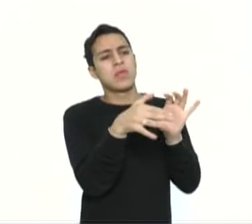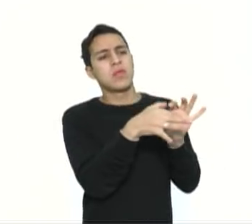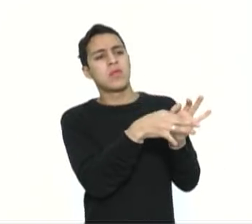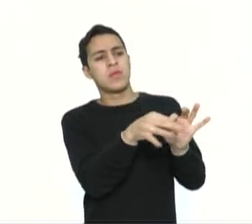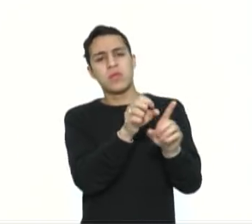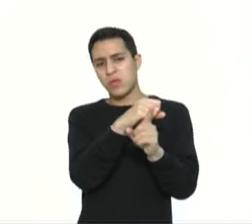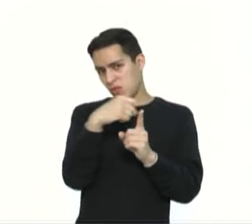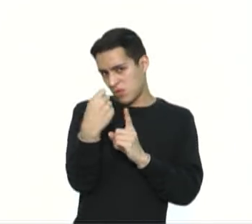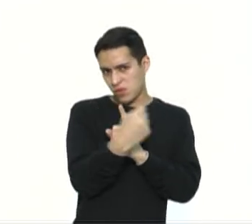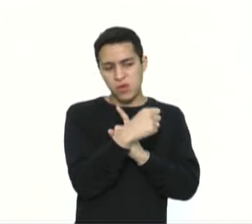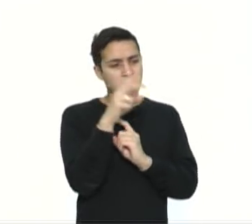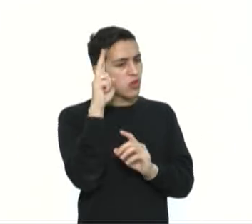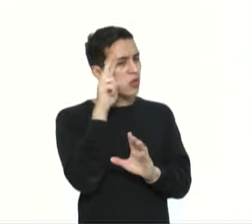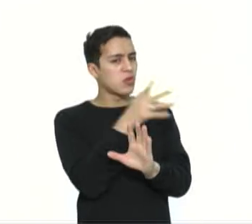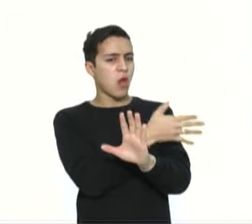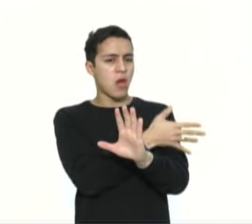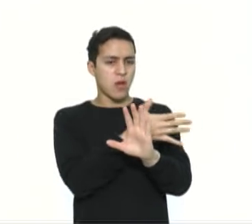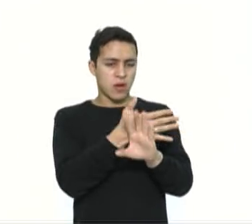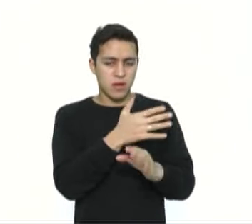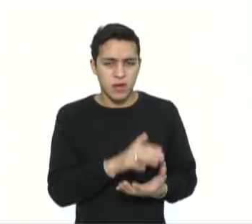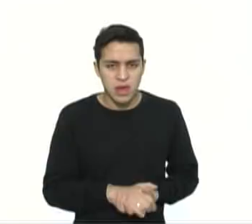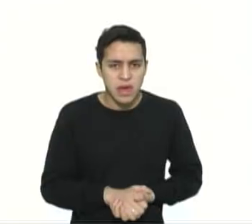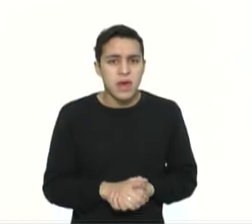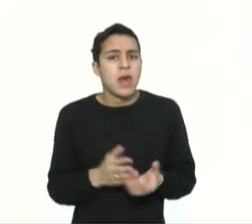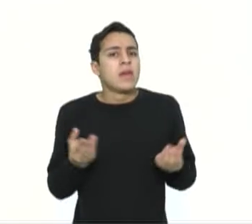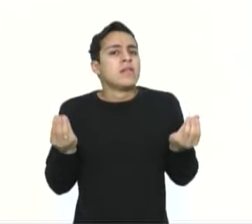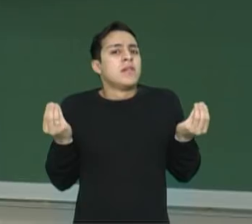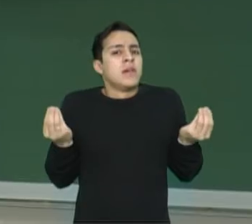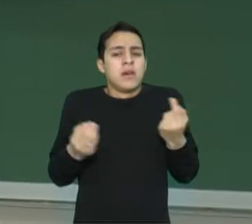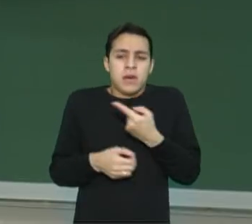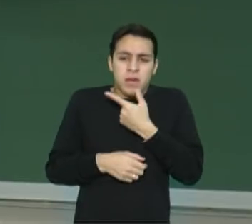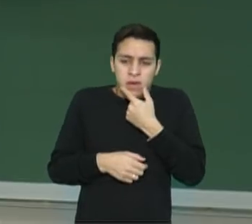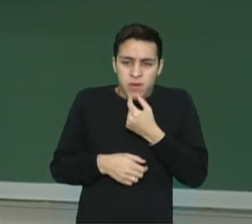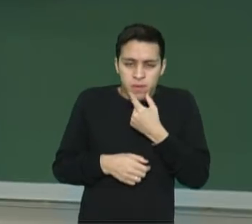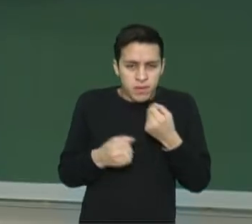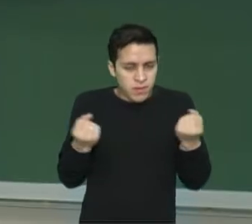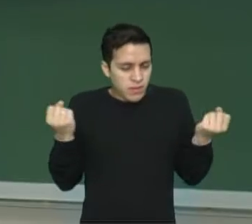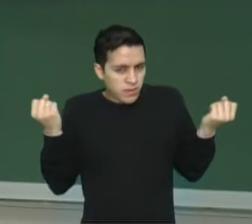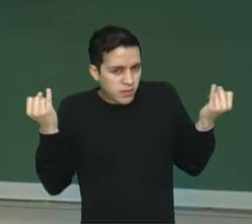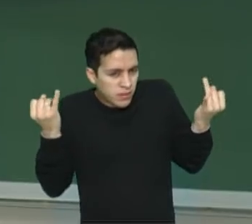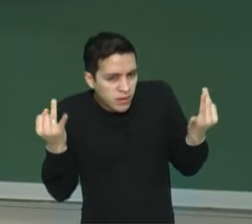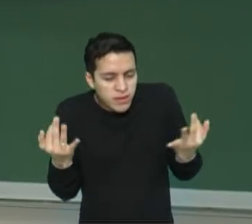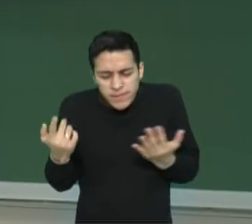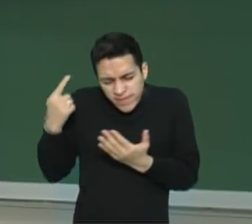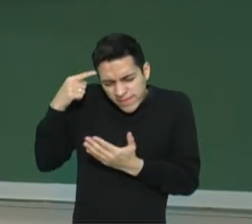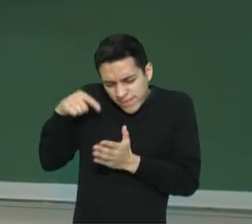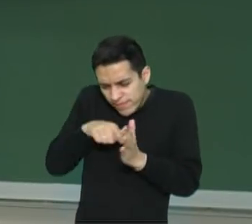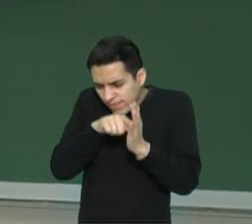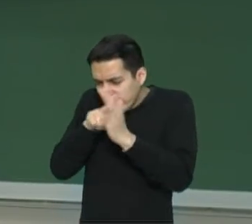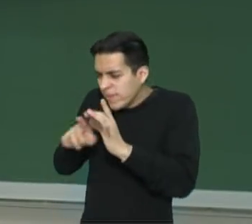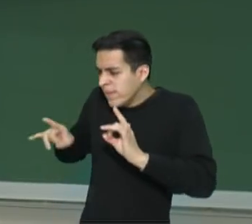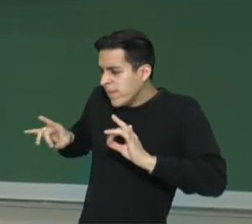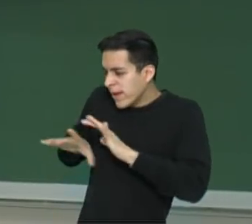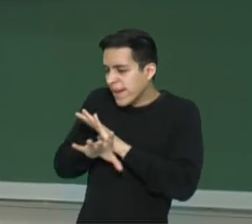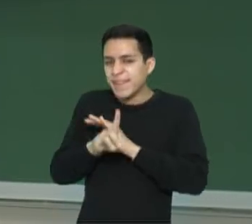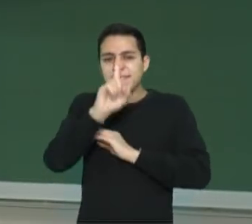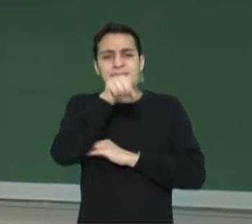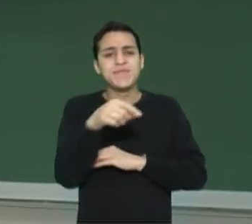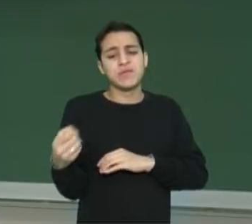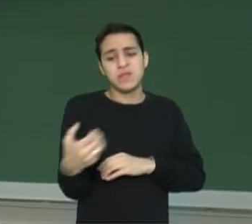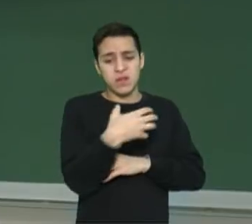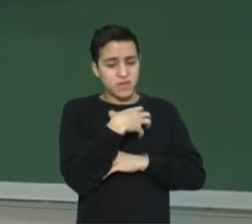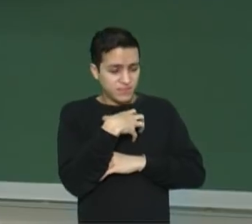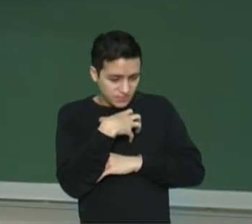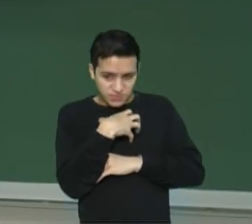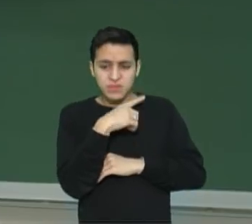contexto social e histórico. Então, olha que bacana, o que que o Gardner trouxe, então, depois das pesquisas dele? Uma nova maneira